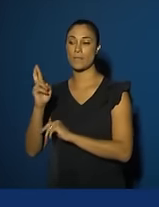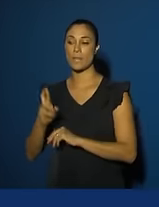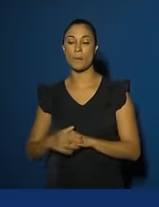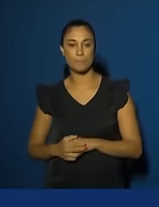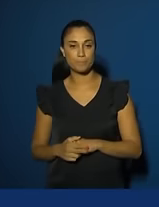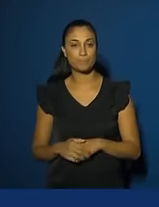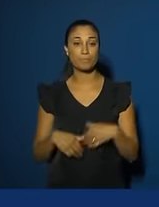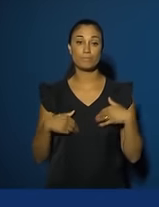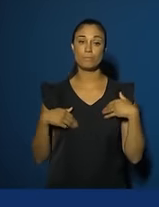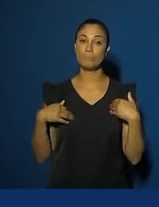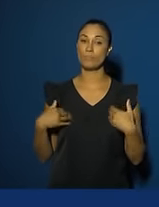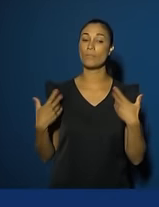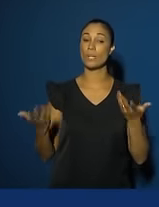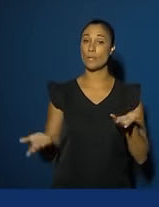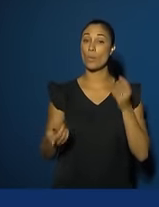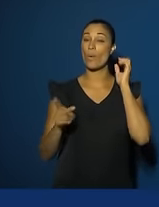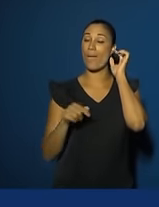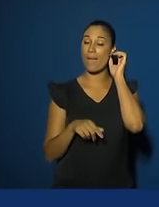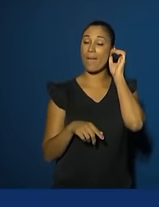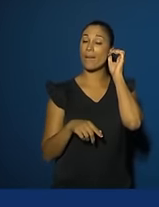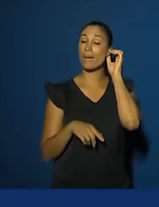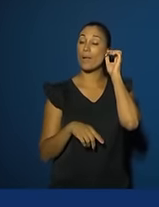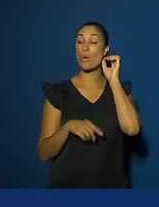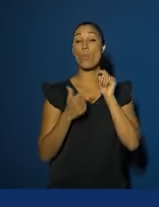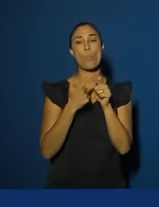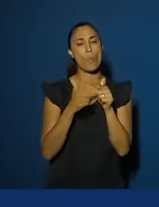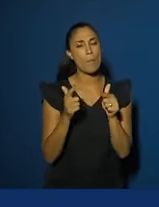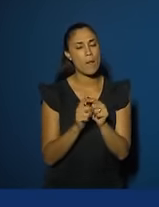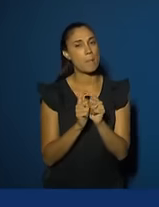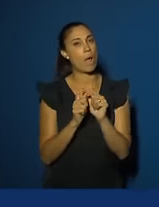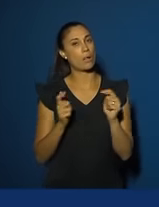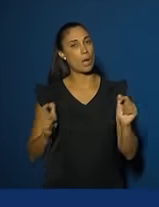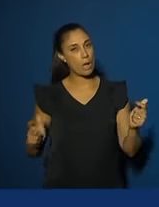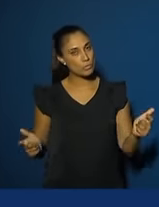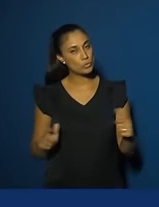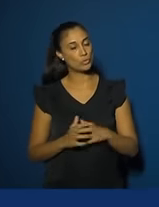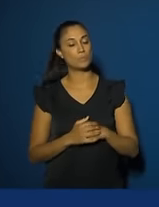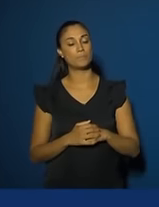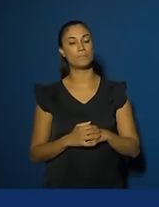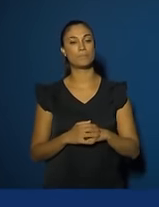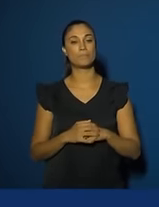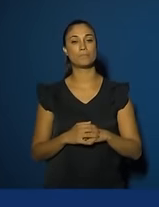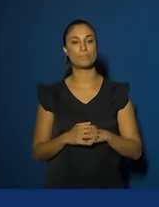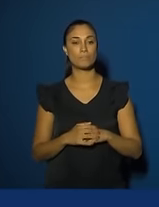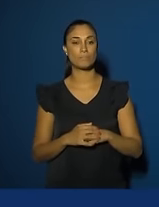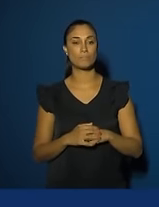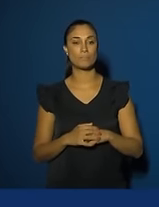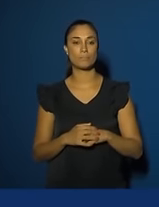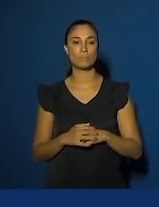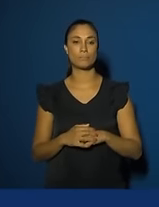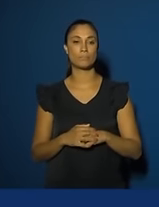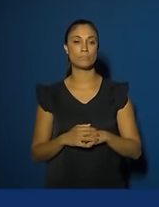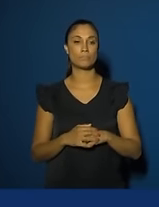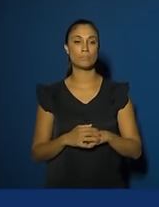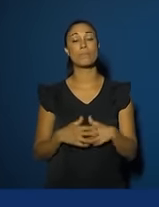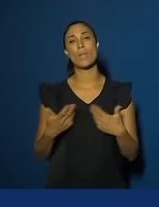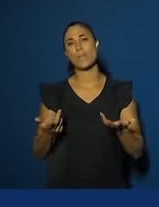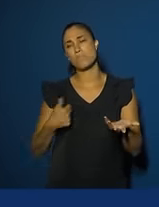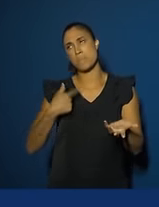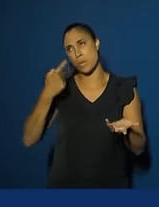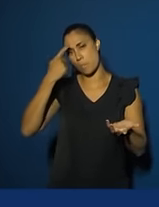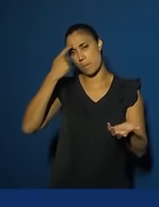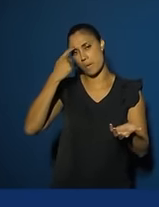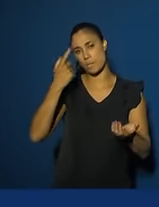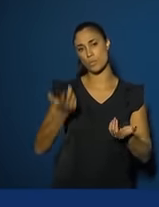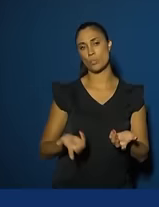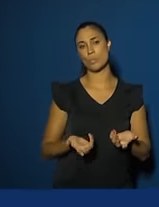você o tamanho do problema que tava né e eu penso que a